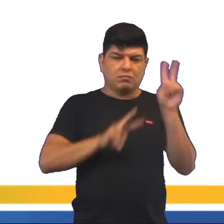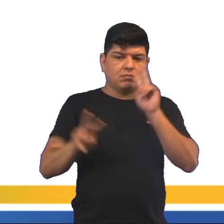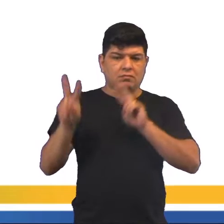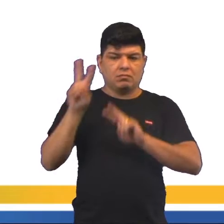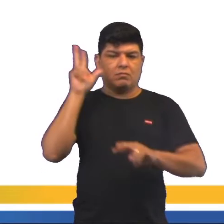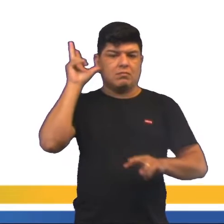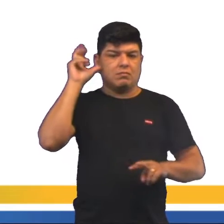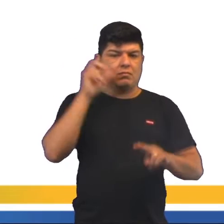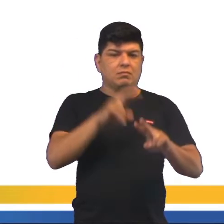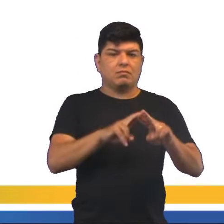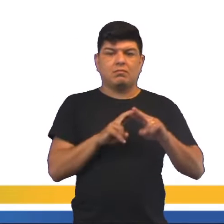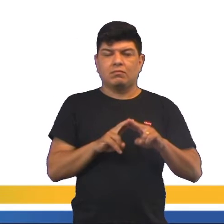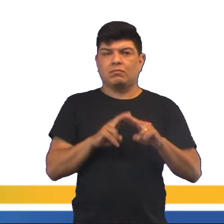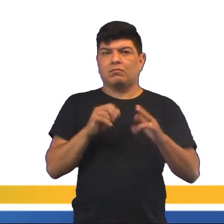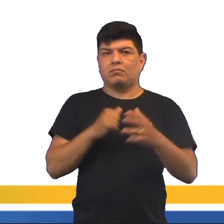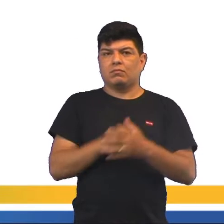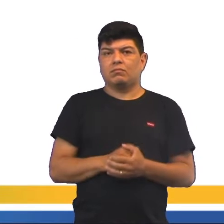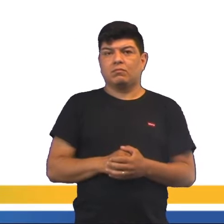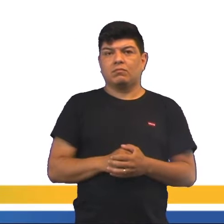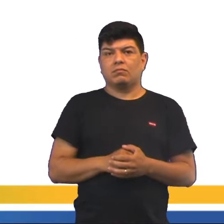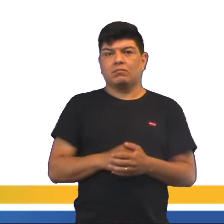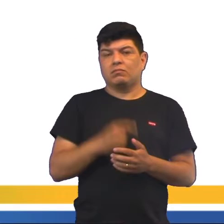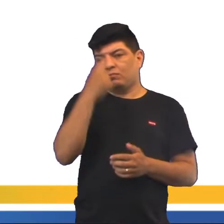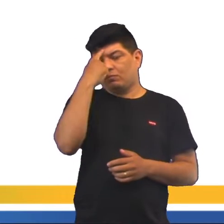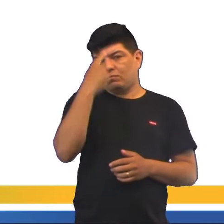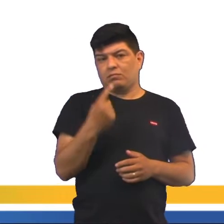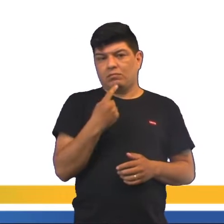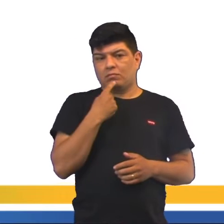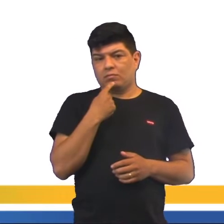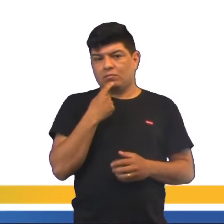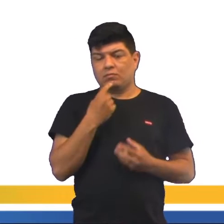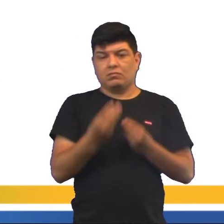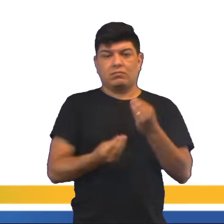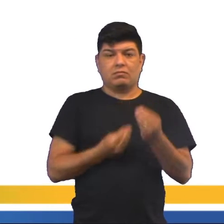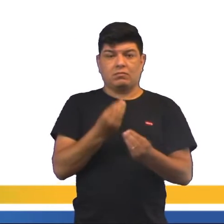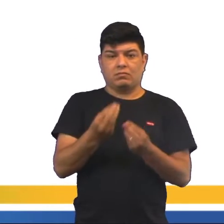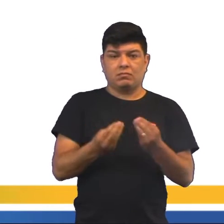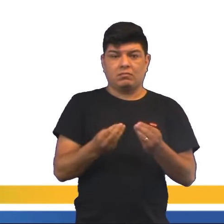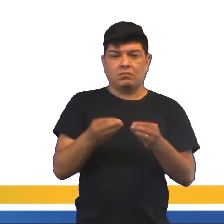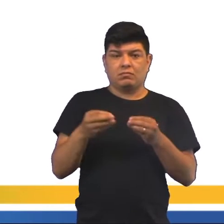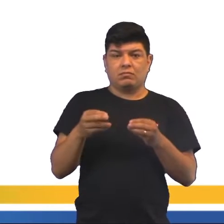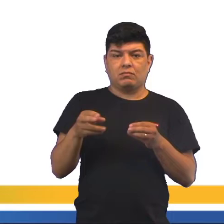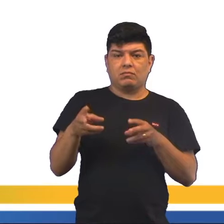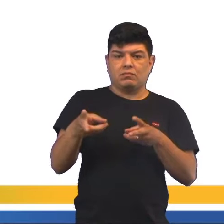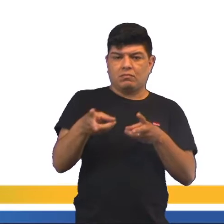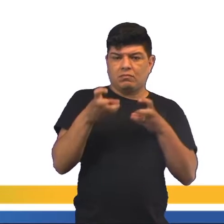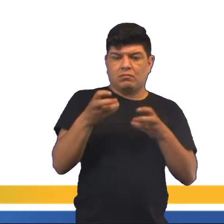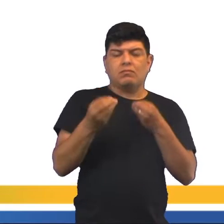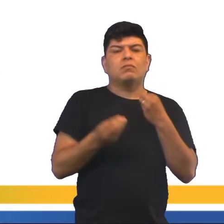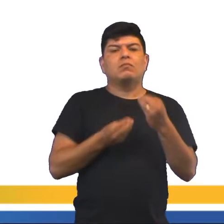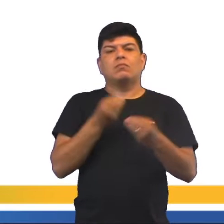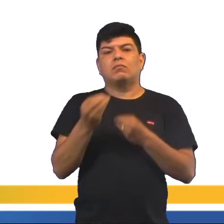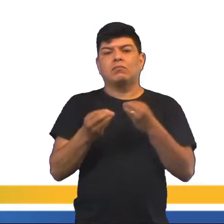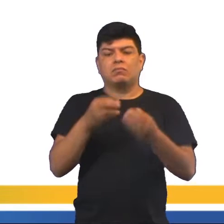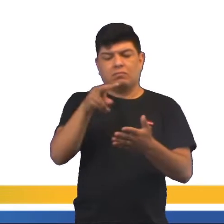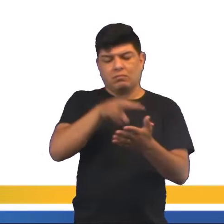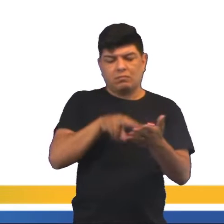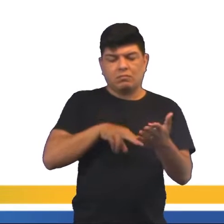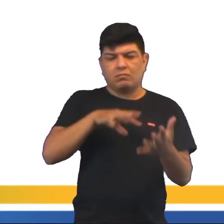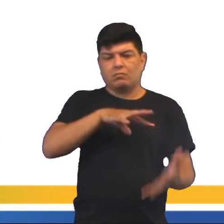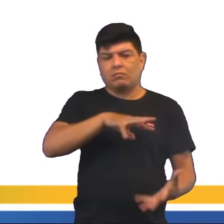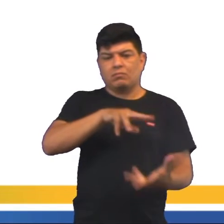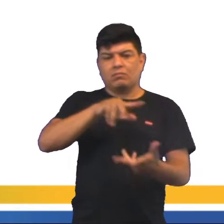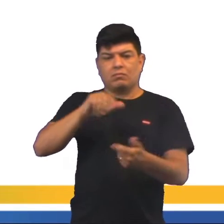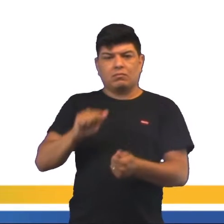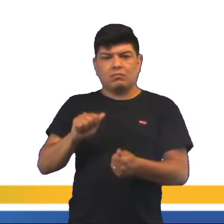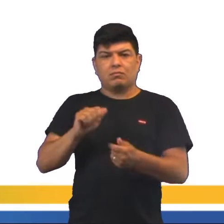audiovisual, onde fala aí sobre a imagem, de modo que se verifique como funciona a leitura do mundo a